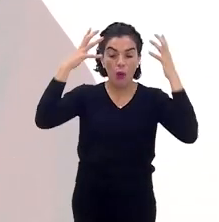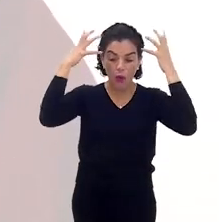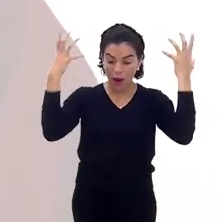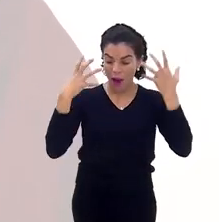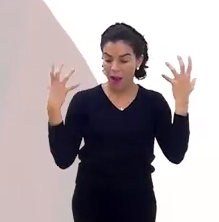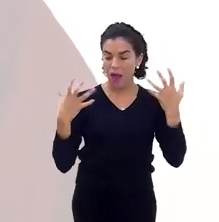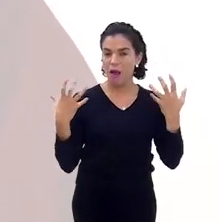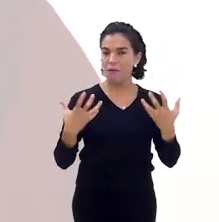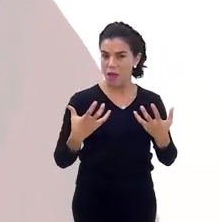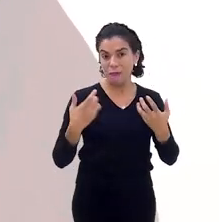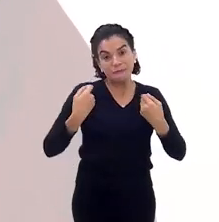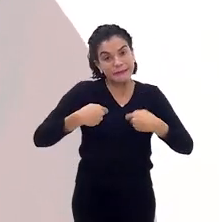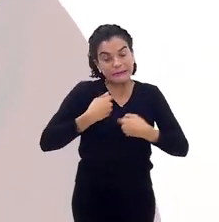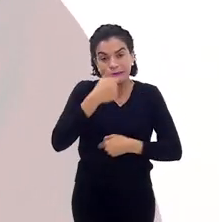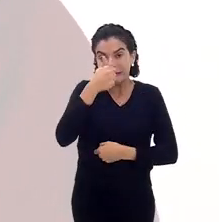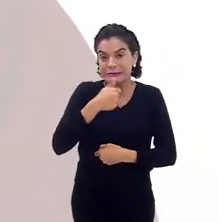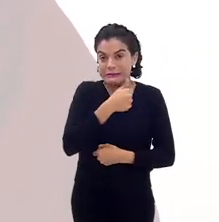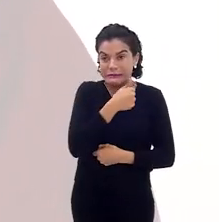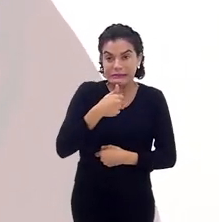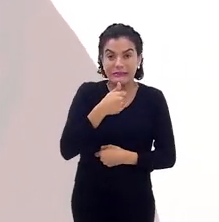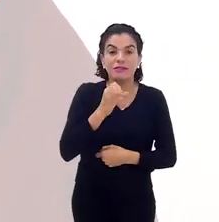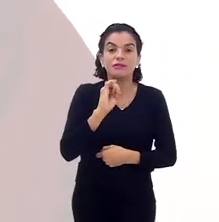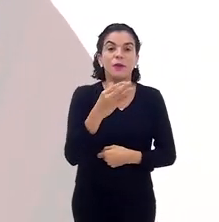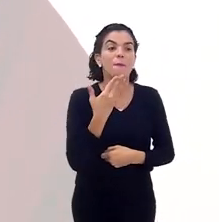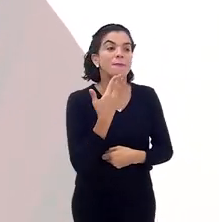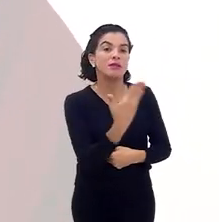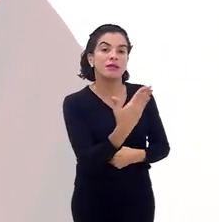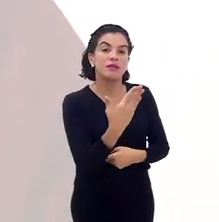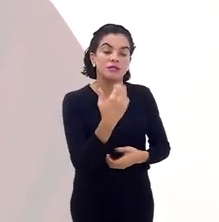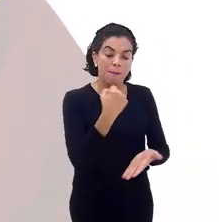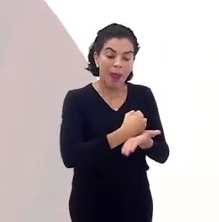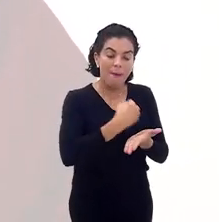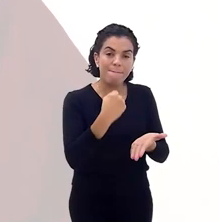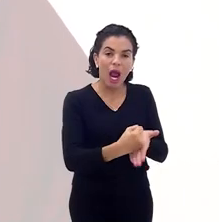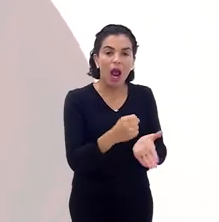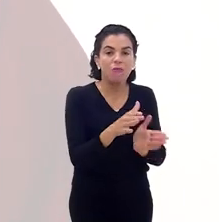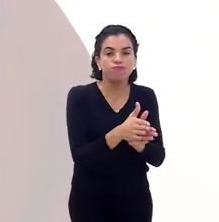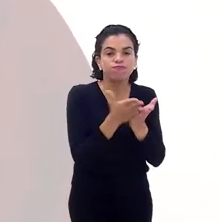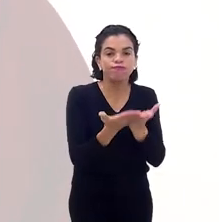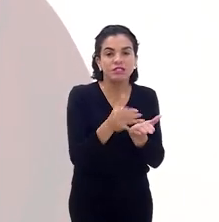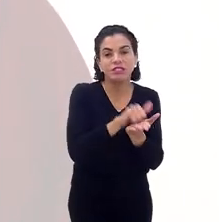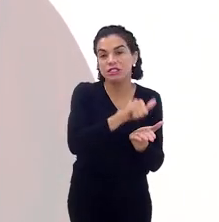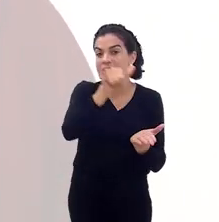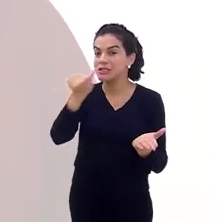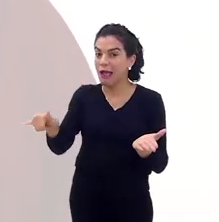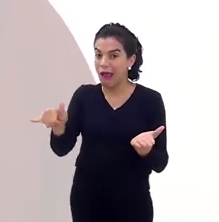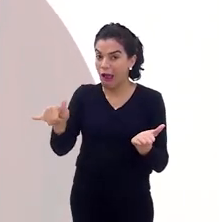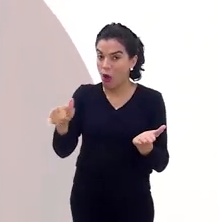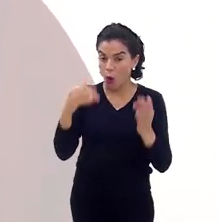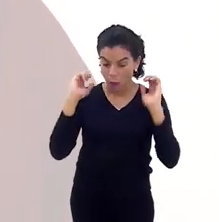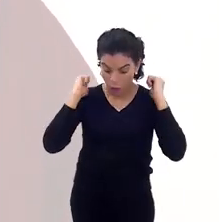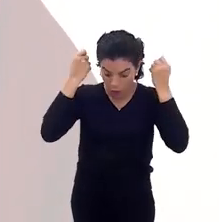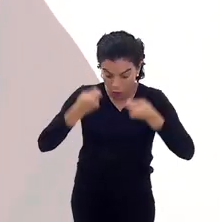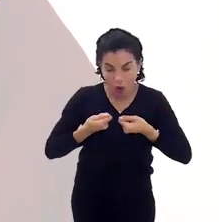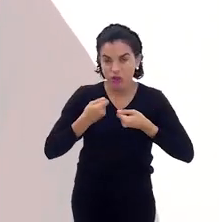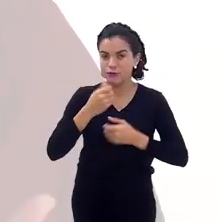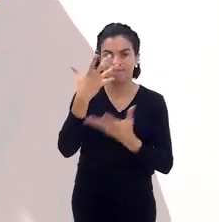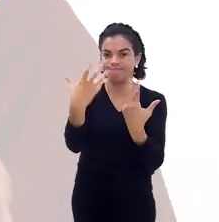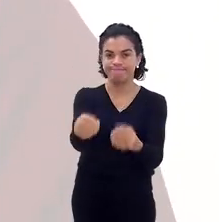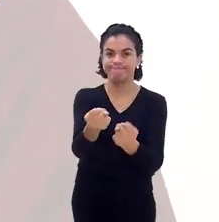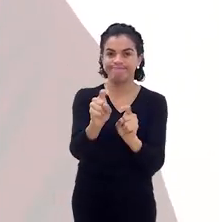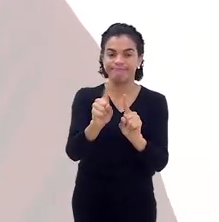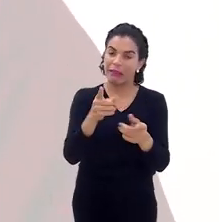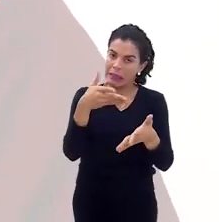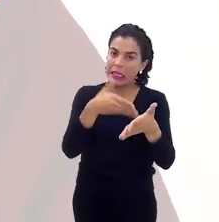cabelo crescer. Eu não, se eu pedisse o meu visto para entrar no Tibete como monge, eles não iam deixar. Porque ainda existe